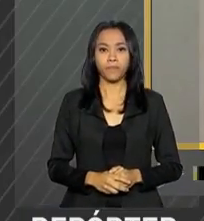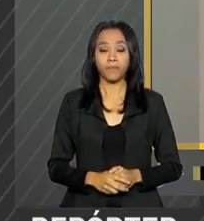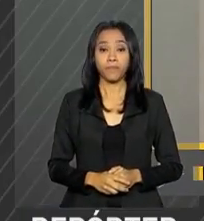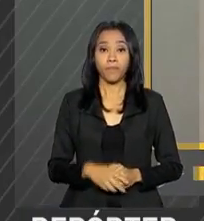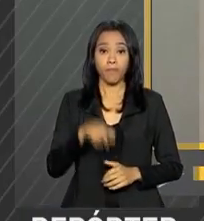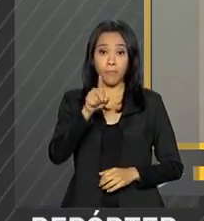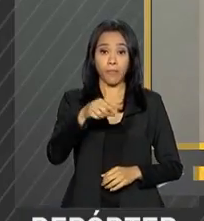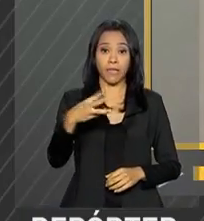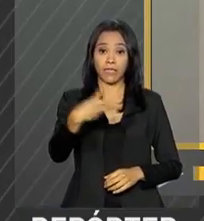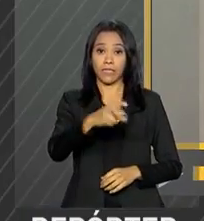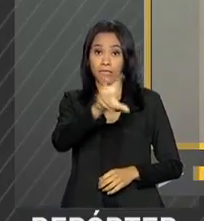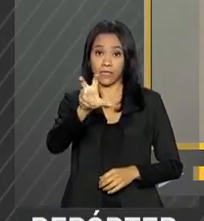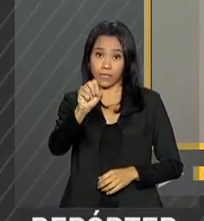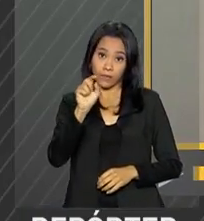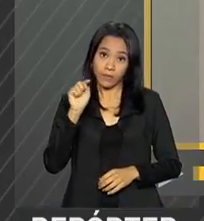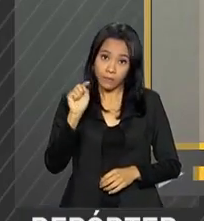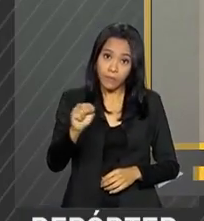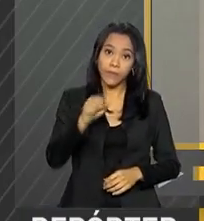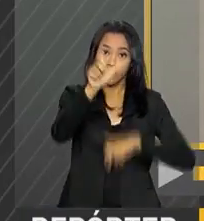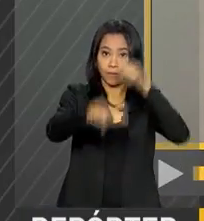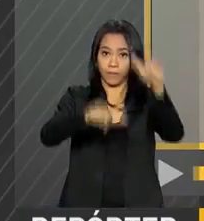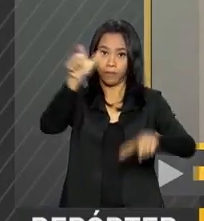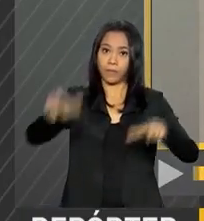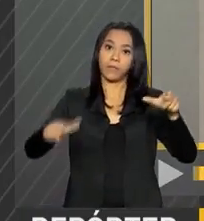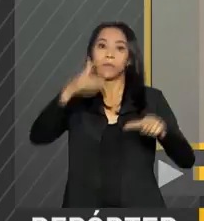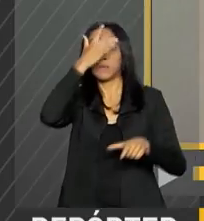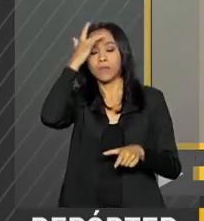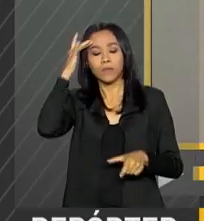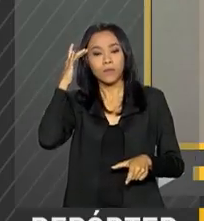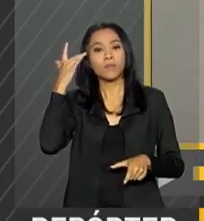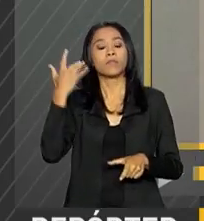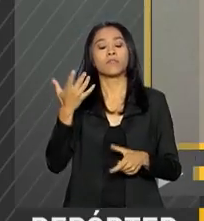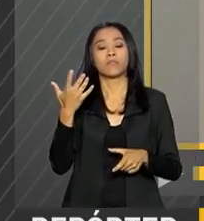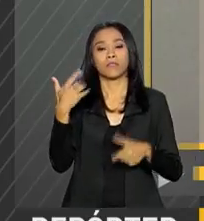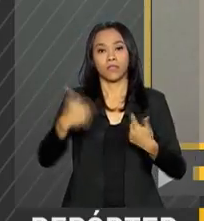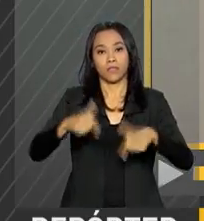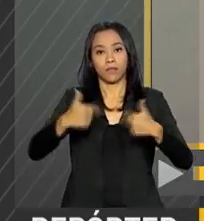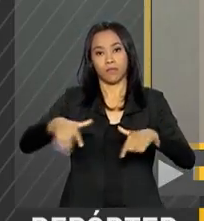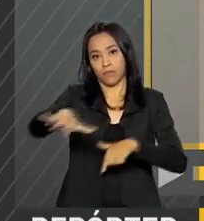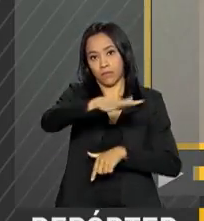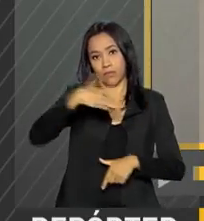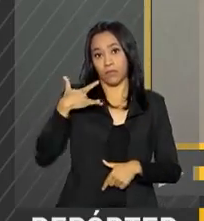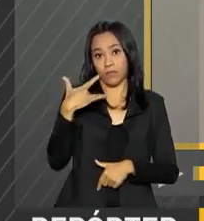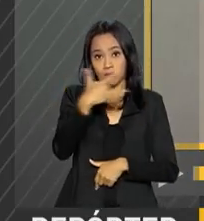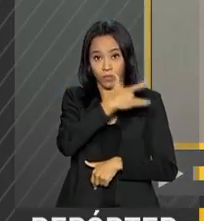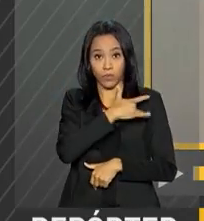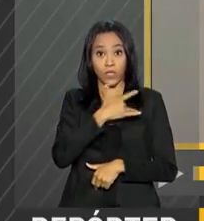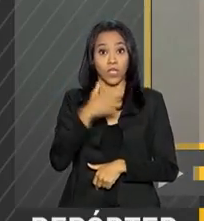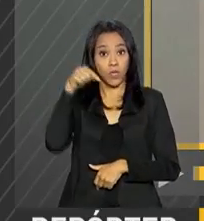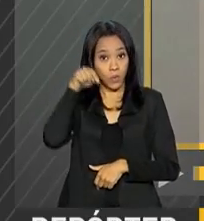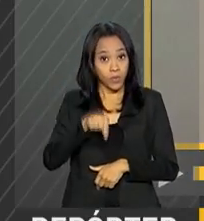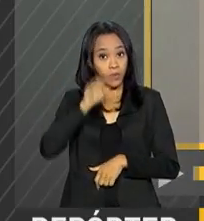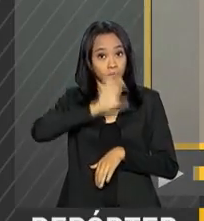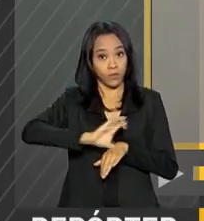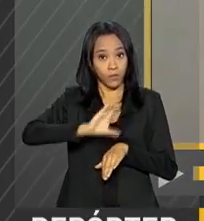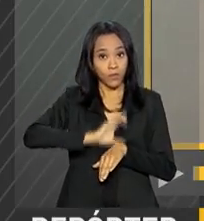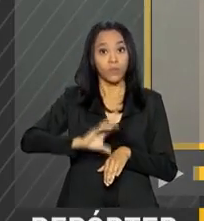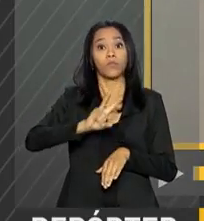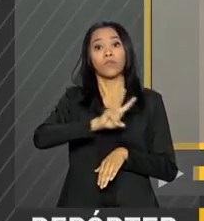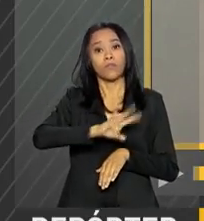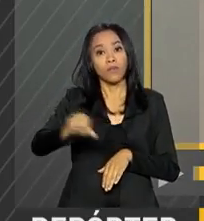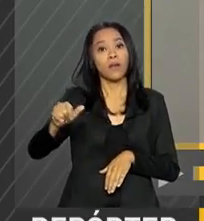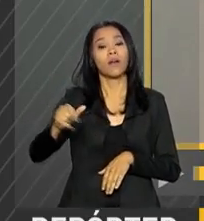sou 350 mil agentes comunitários de saúde atendendo país e que agora com este curso serão